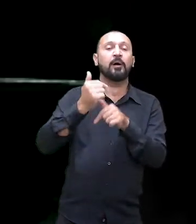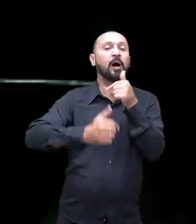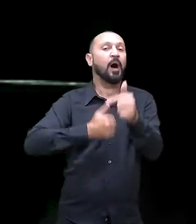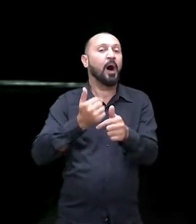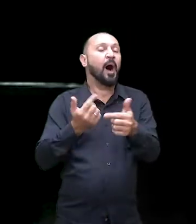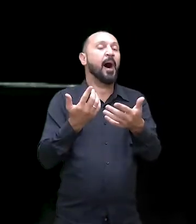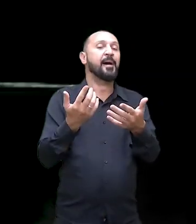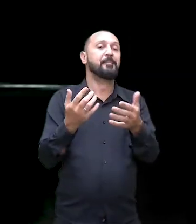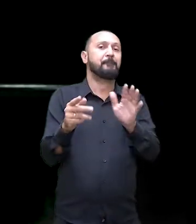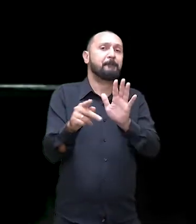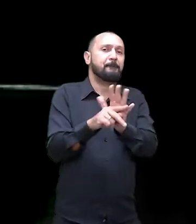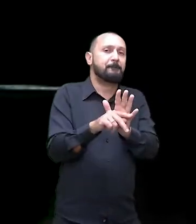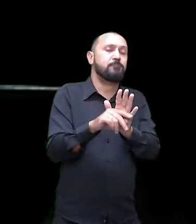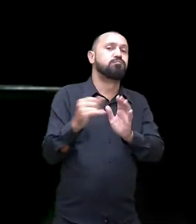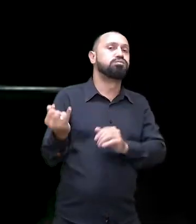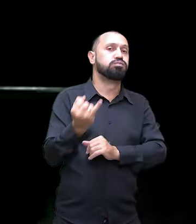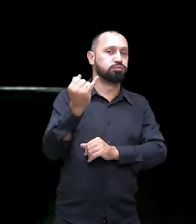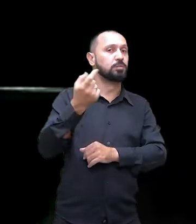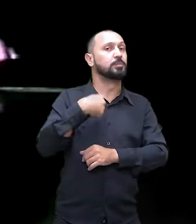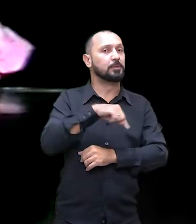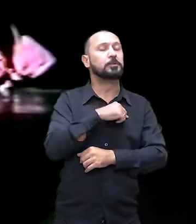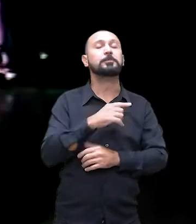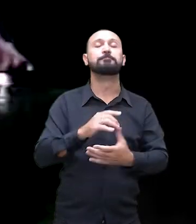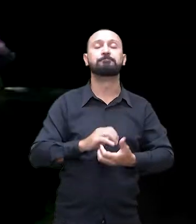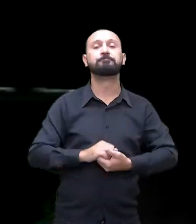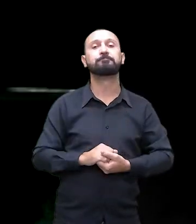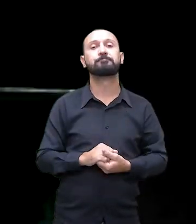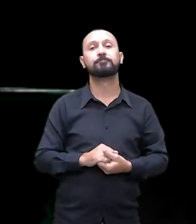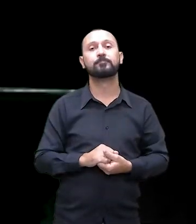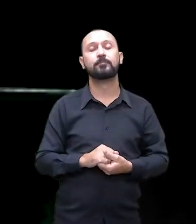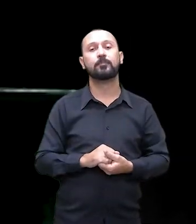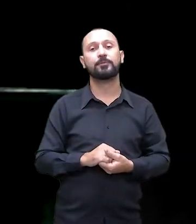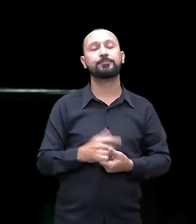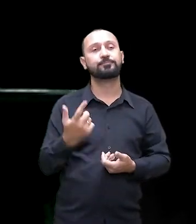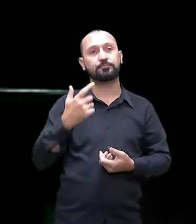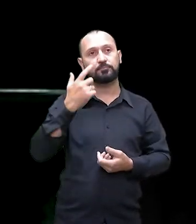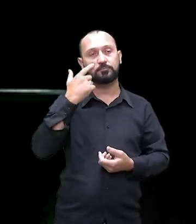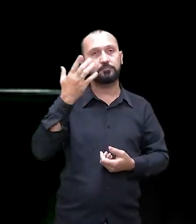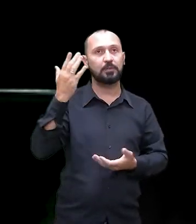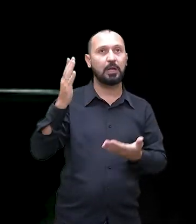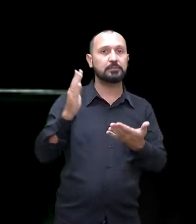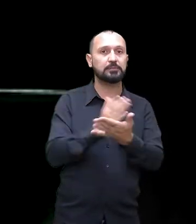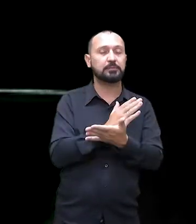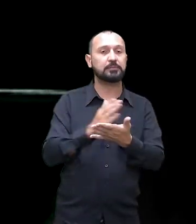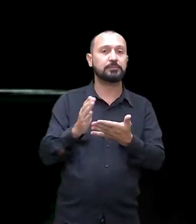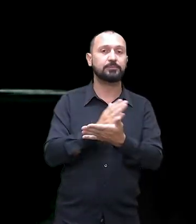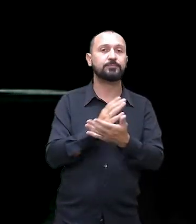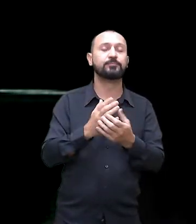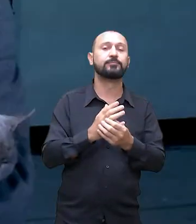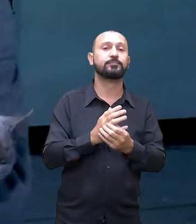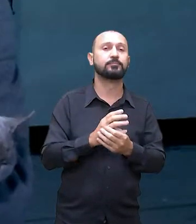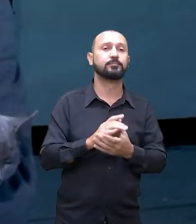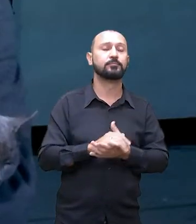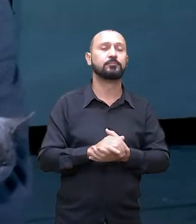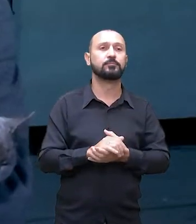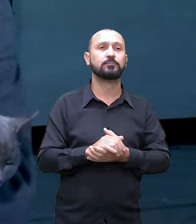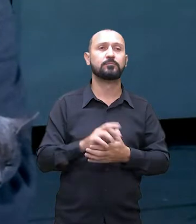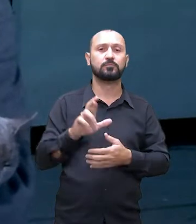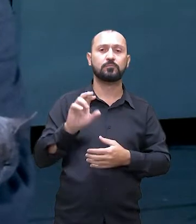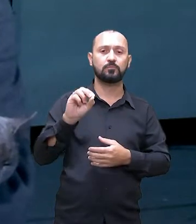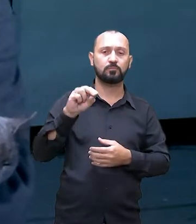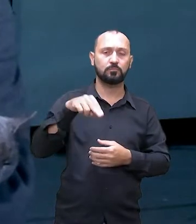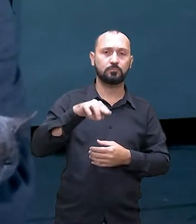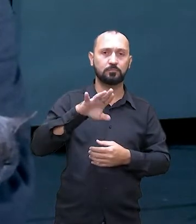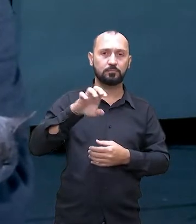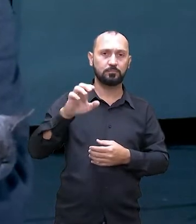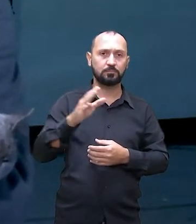trabalho lindo, que foi um trabalho importante. Um trabalho que eu fui privilegiado algumas vezes. Evonice Satie, que foi uma